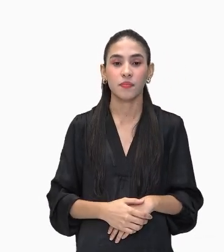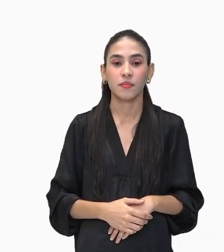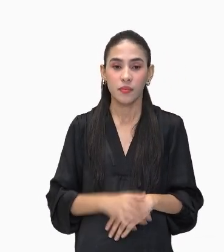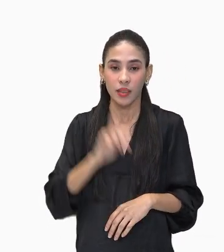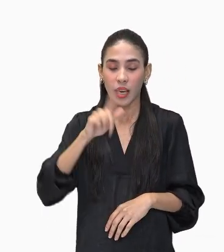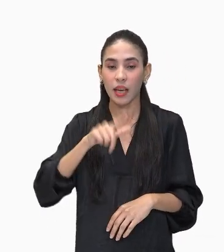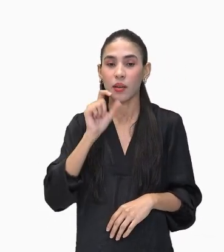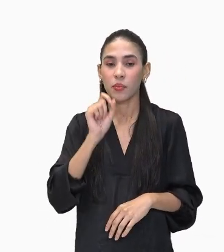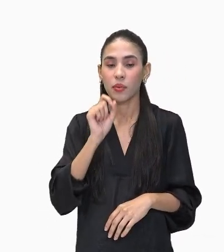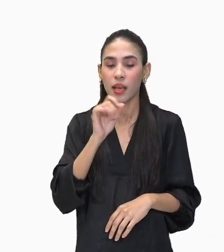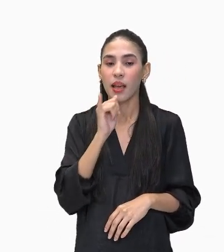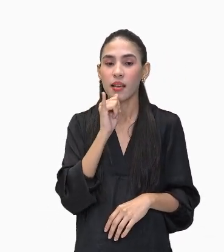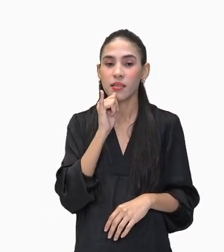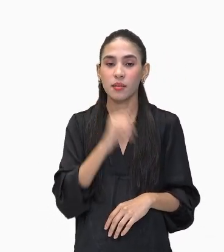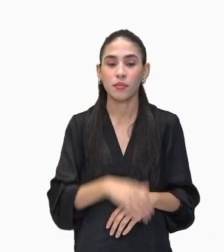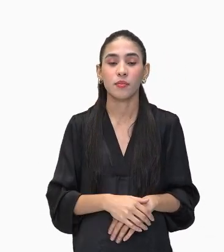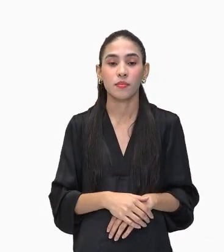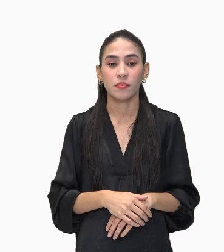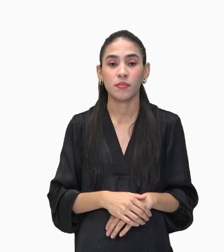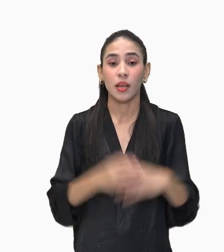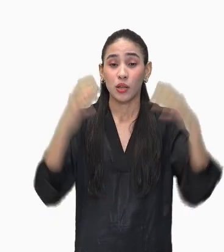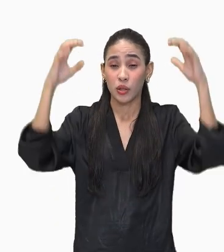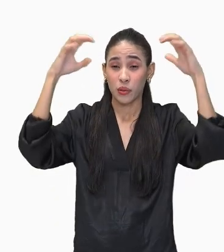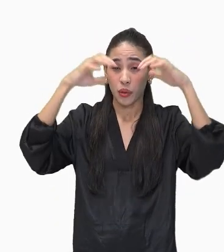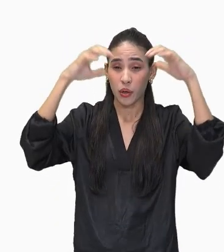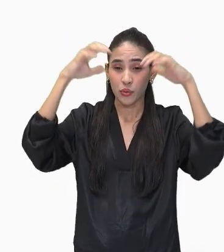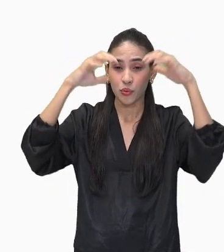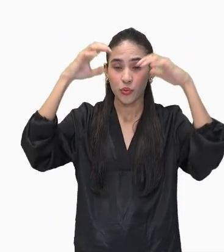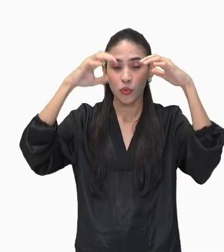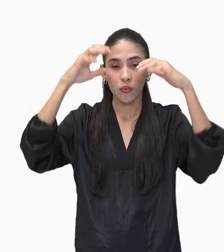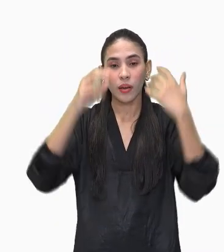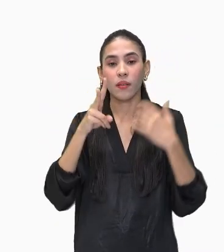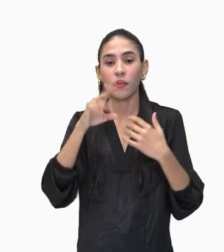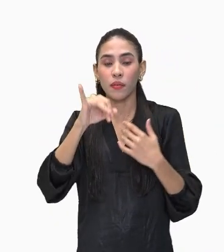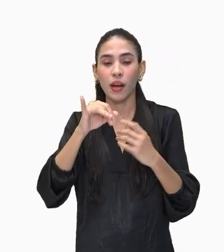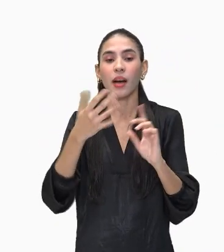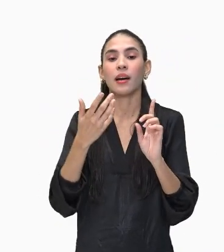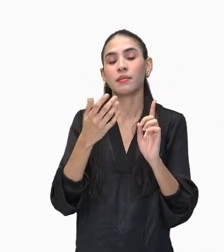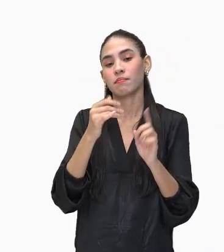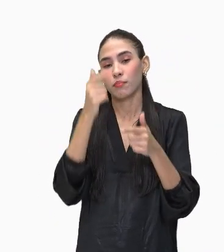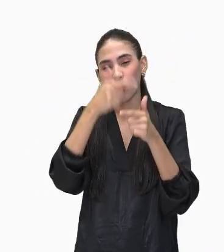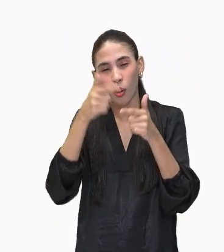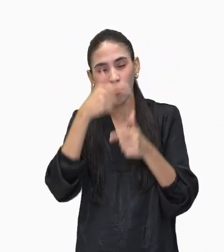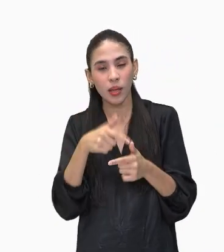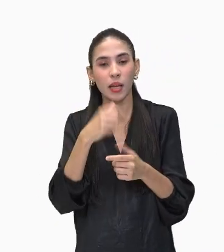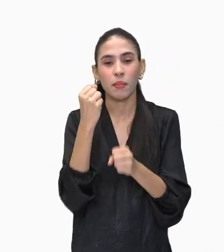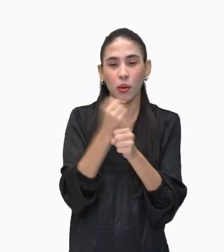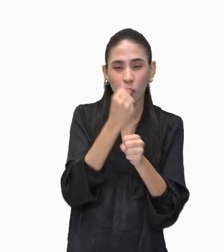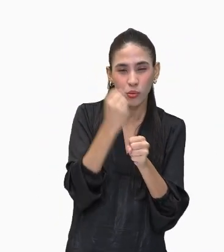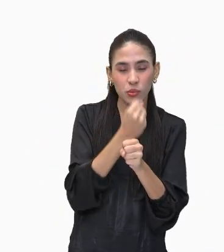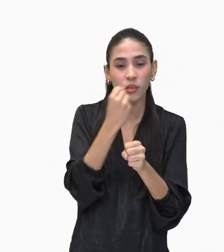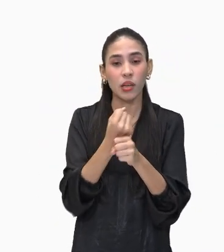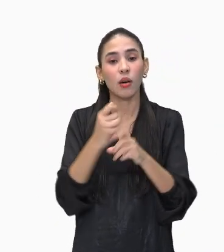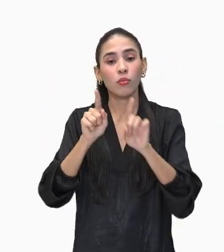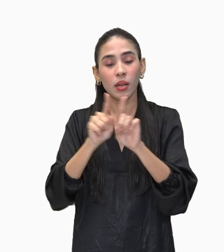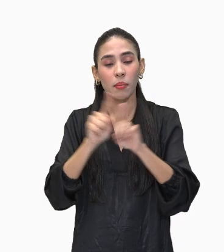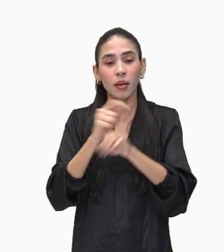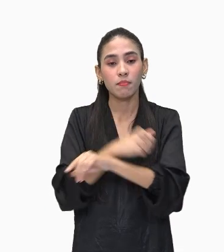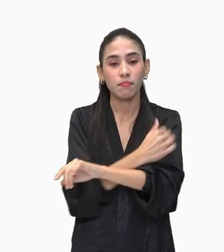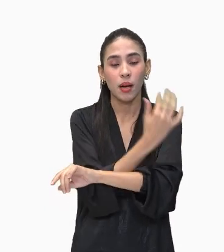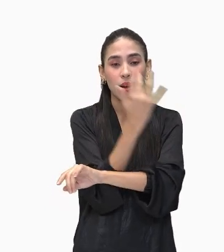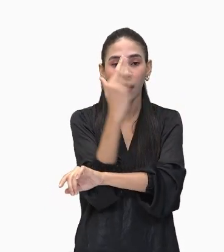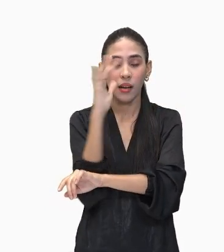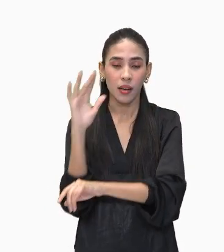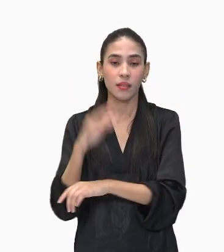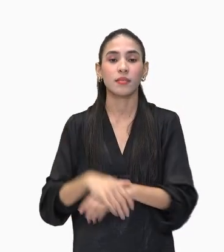sendo trazida, né, na precipitação, ela vai causar danos em construções, em vegetação, né? Essa